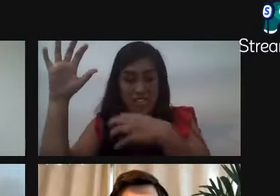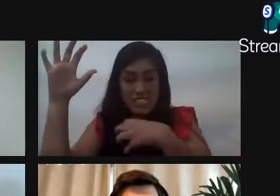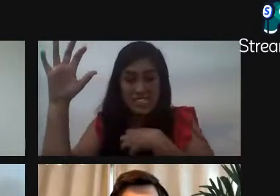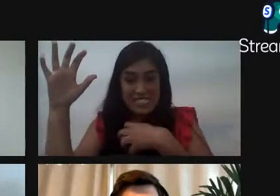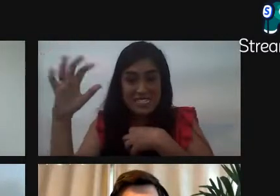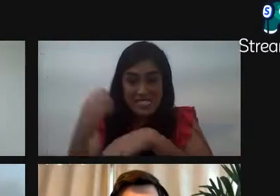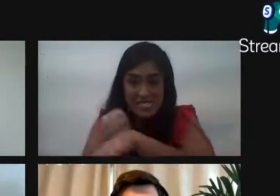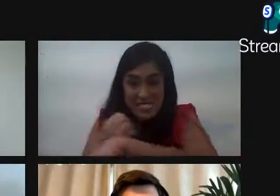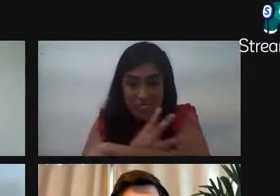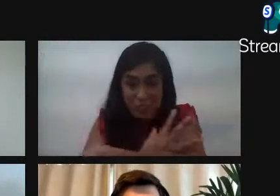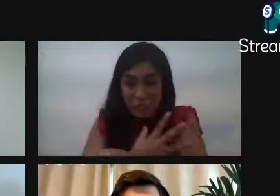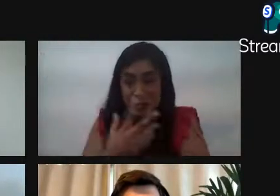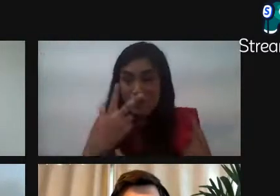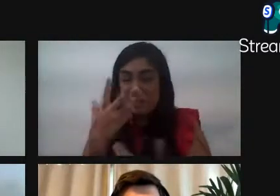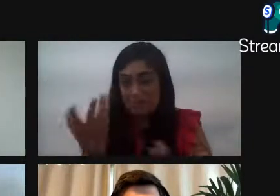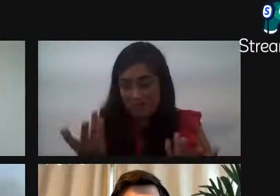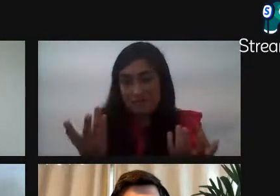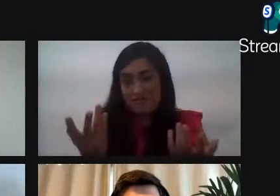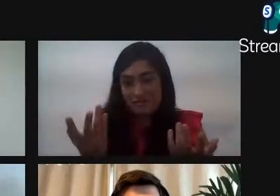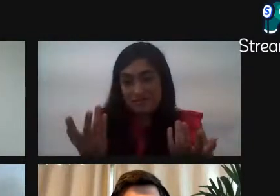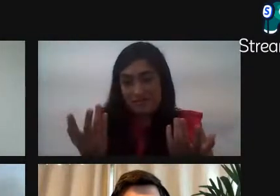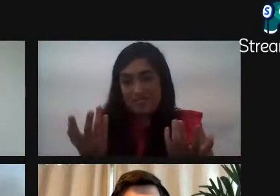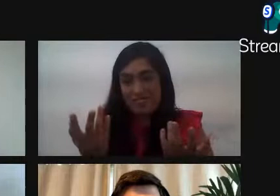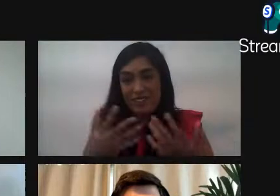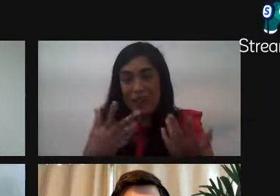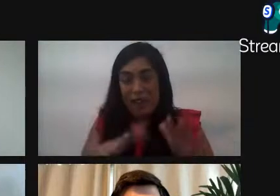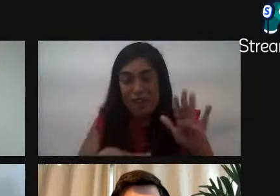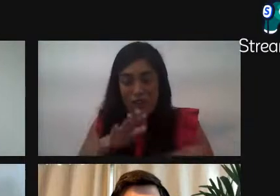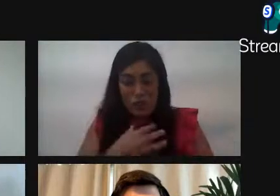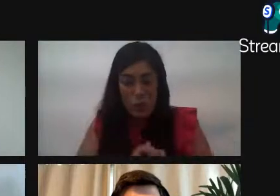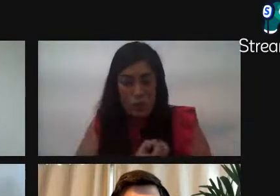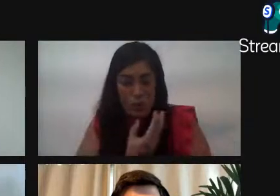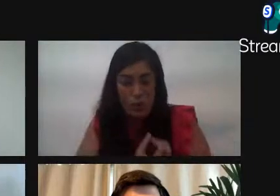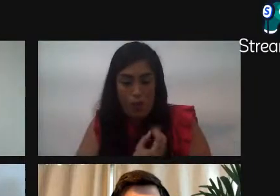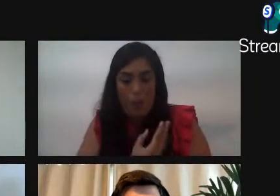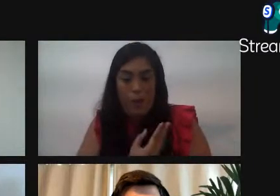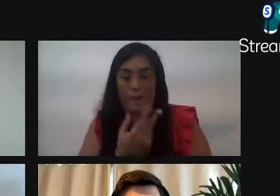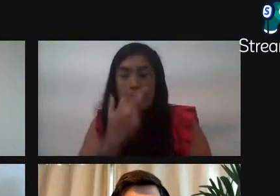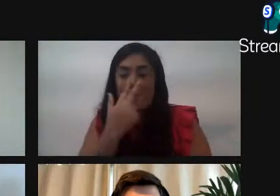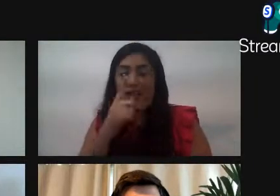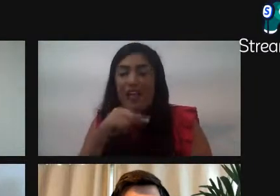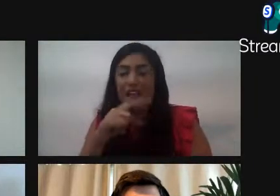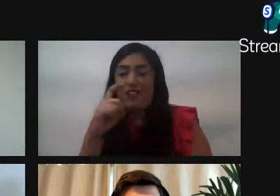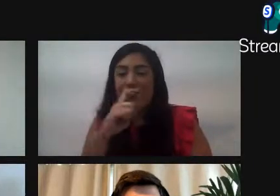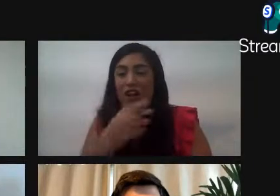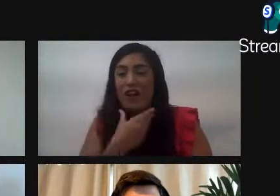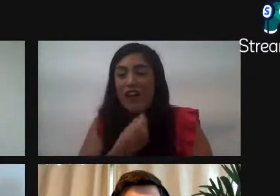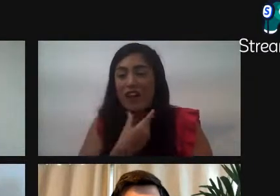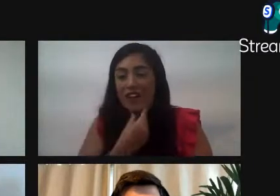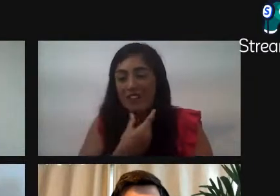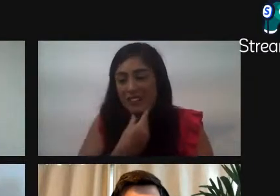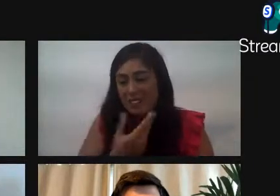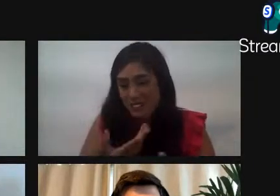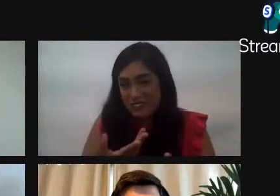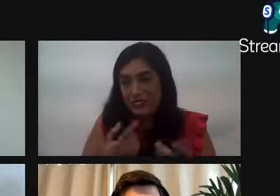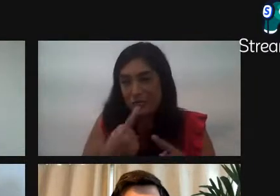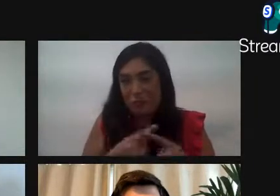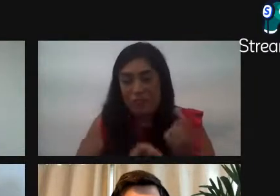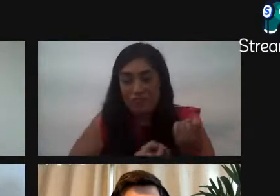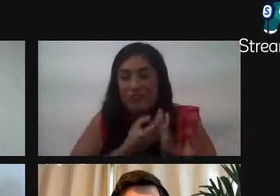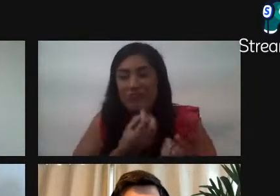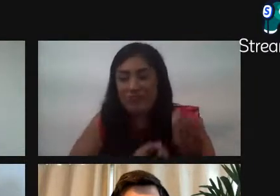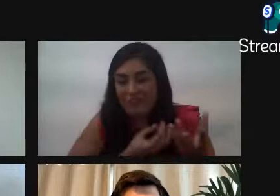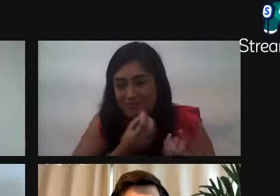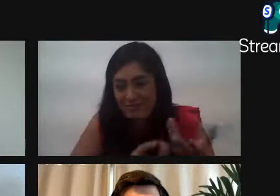um fingidor, finge tão completamente que chega a fingir que é a dor que deveras sente.